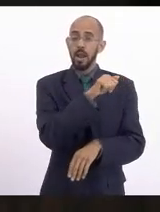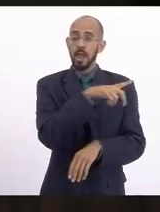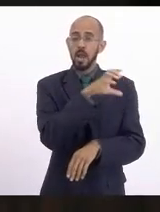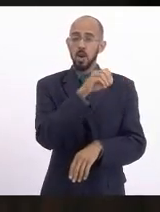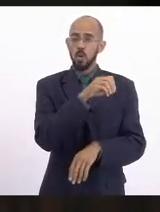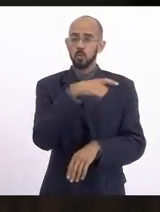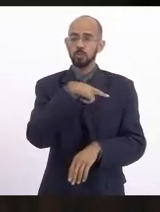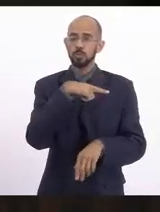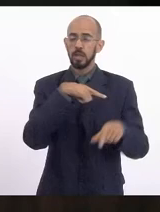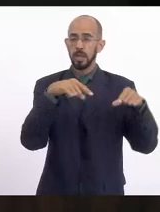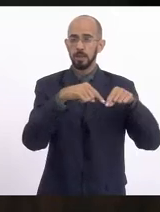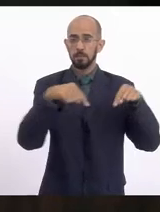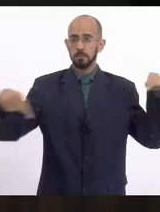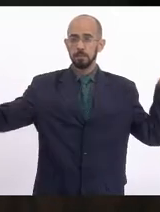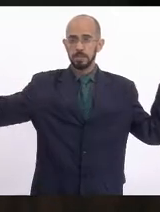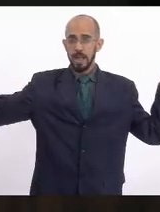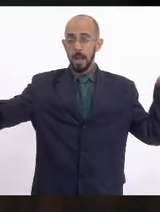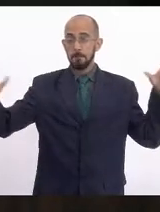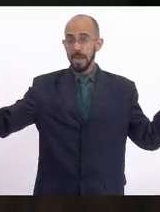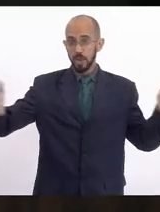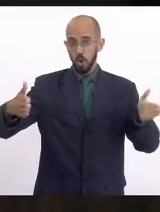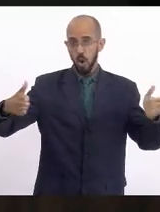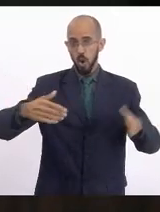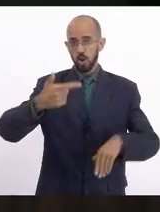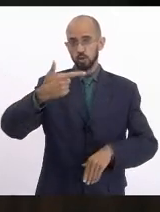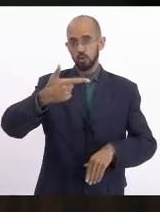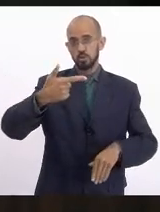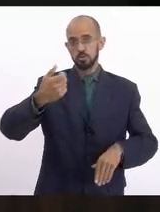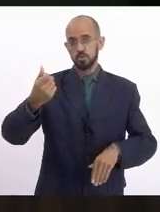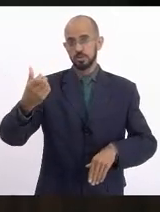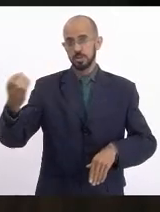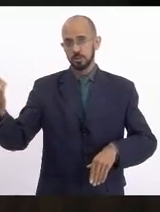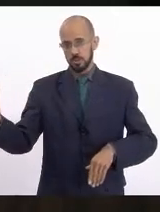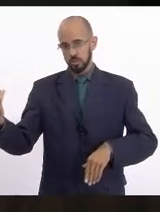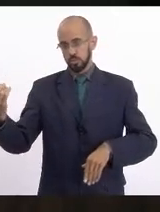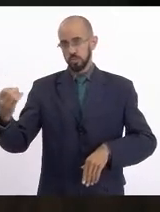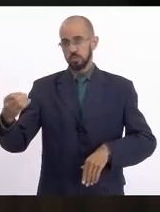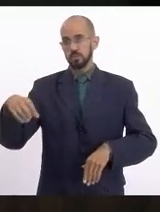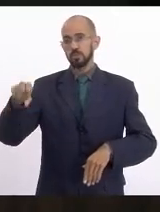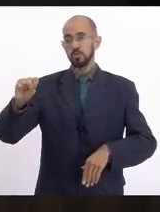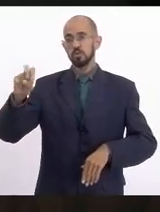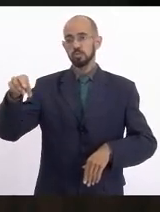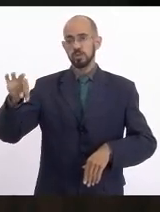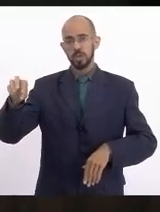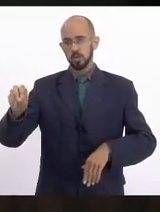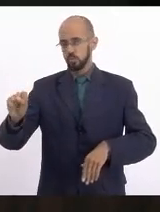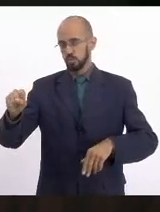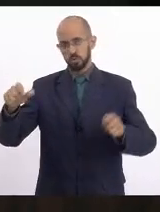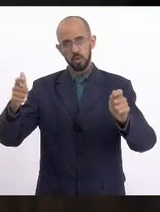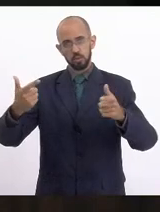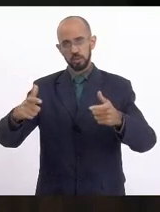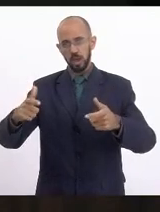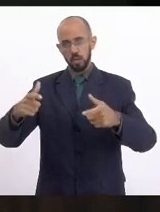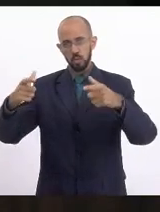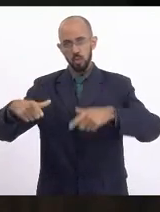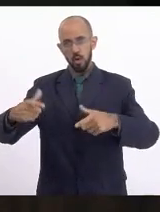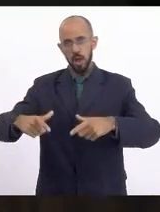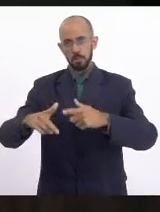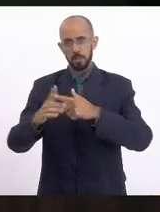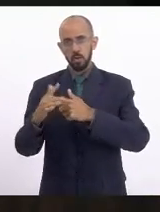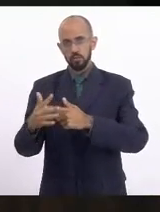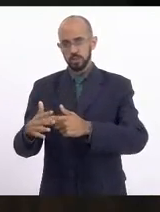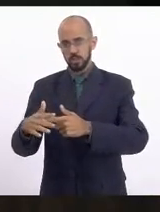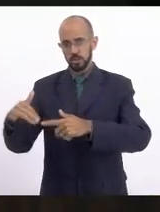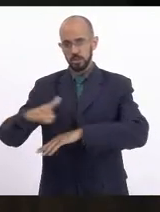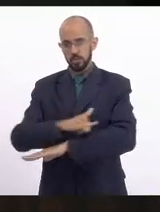área no entorno para ter por exemplo oficina de manutenção de aeronaves Esse é um dado o